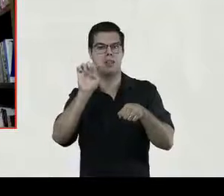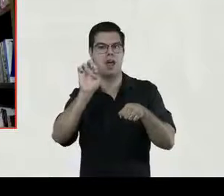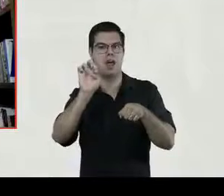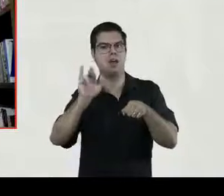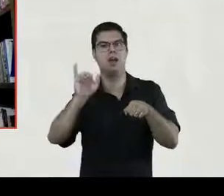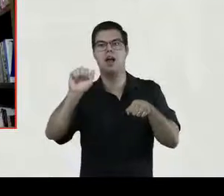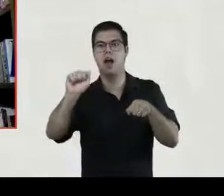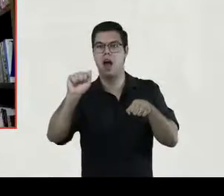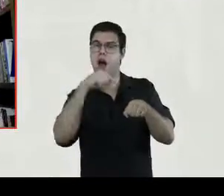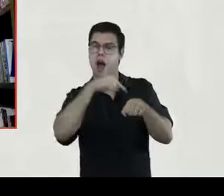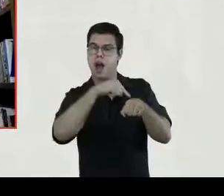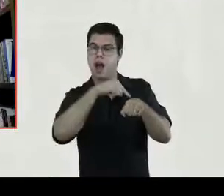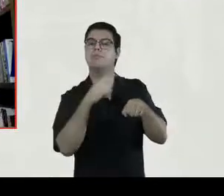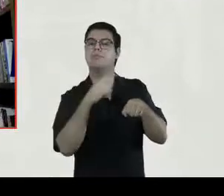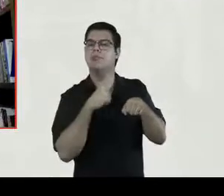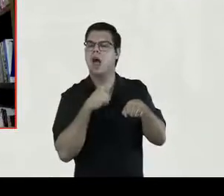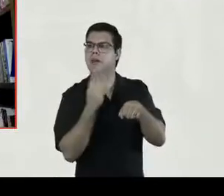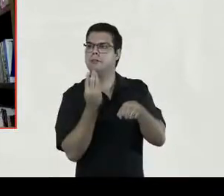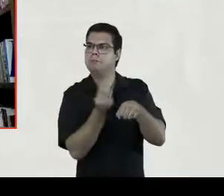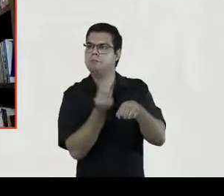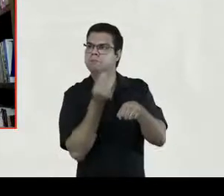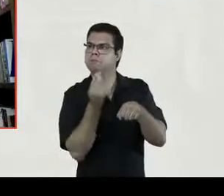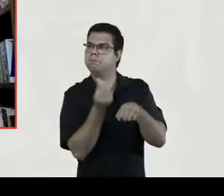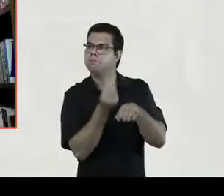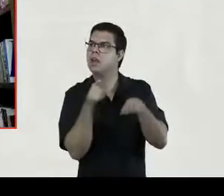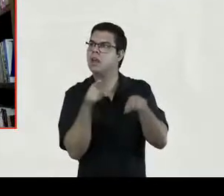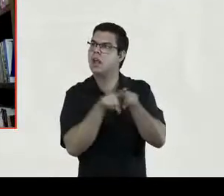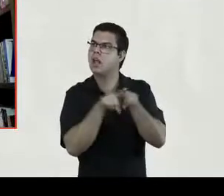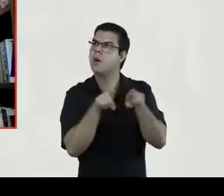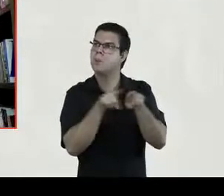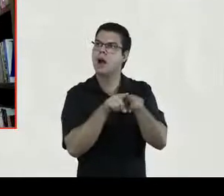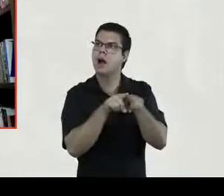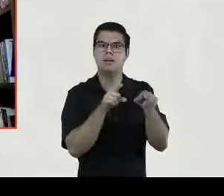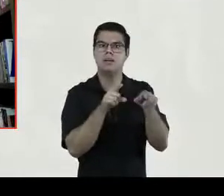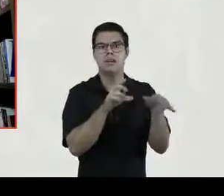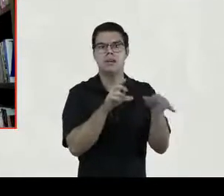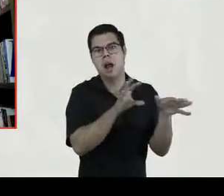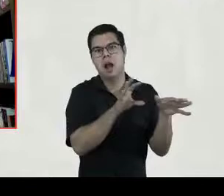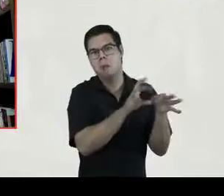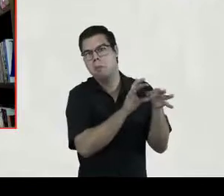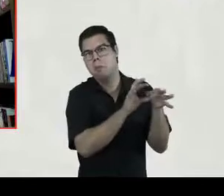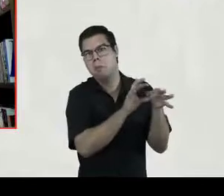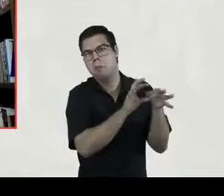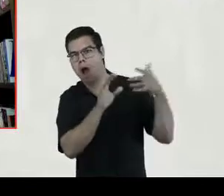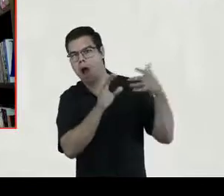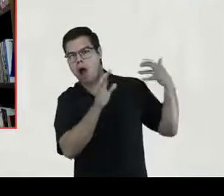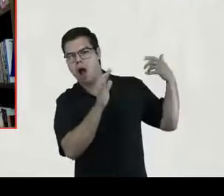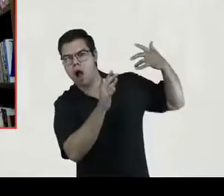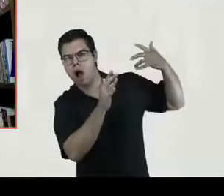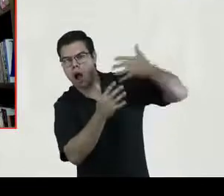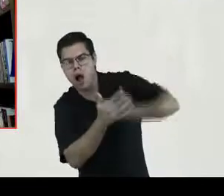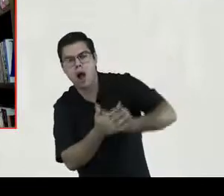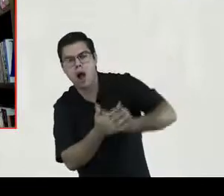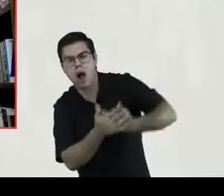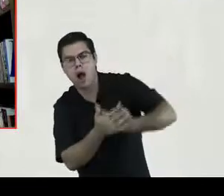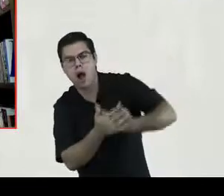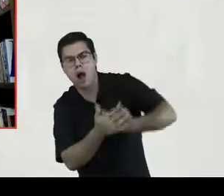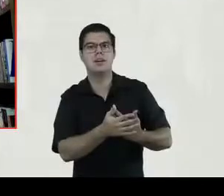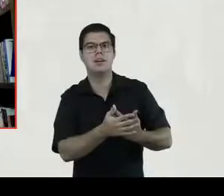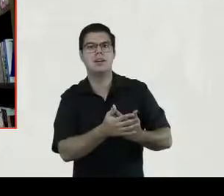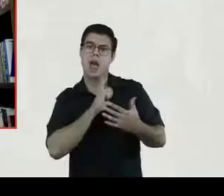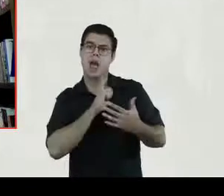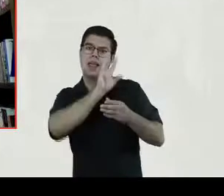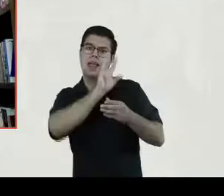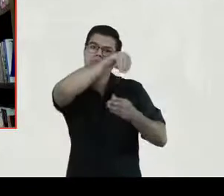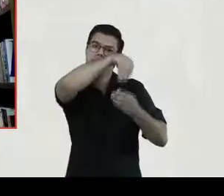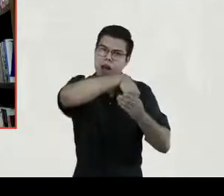ele tem uma dimensão também contextual, ou seja, uma dimensão histórica, ou seja, que tanto é intrínseca